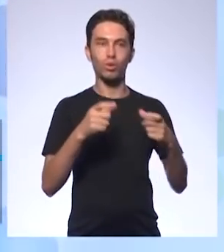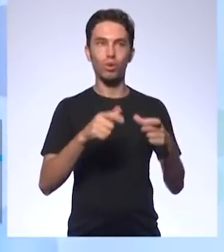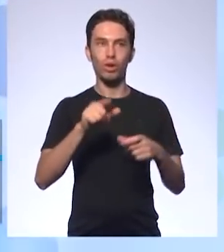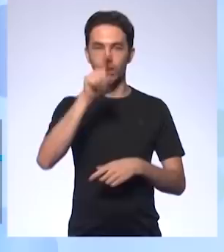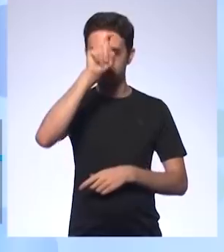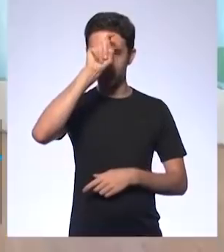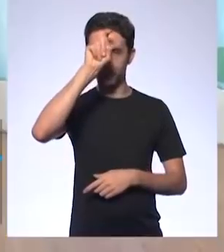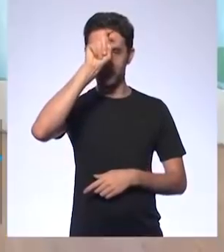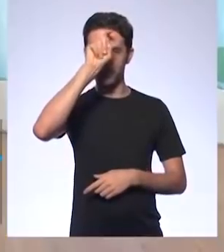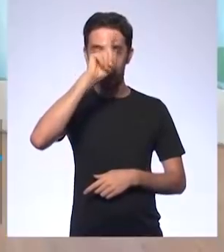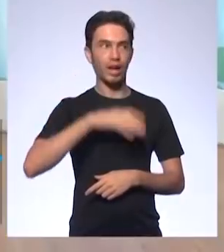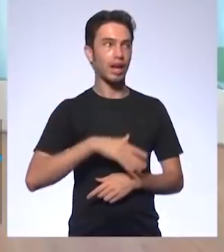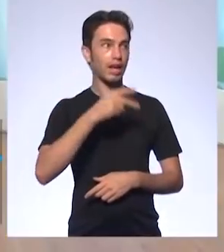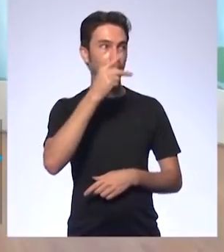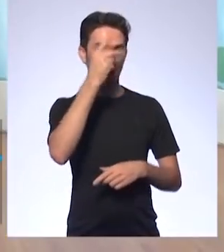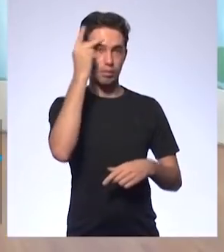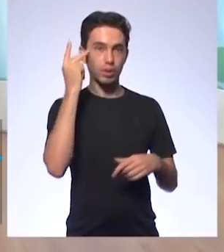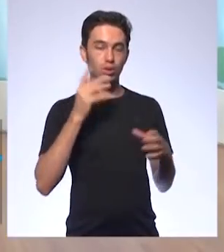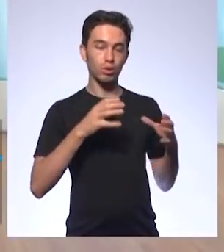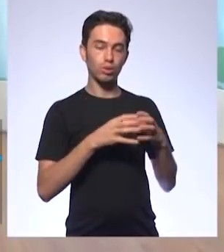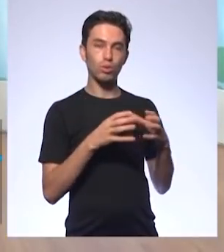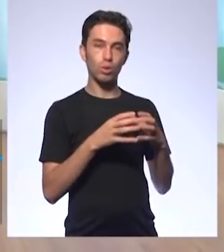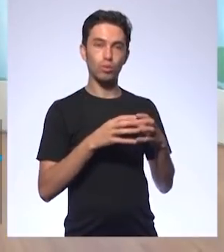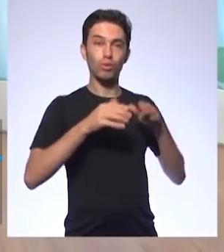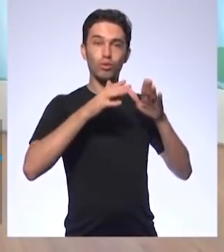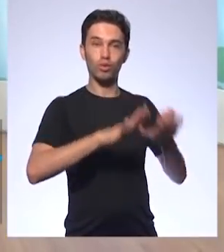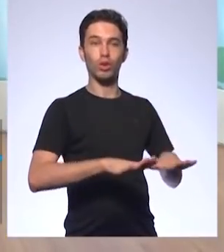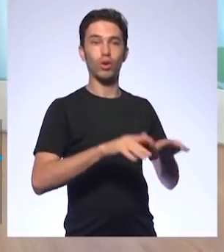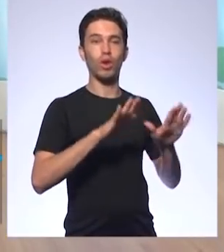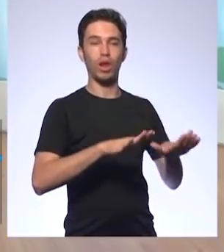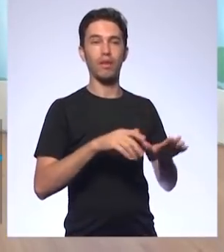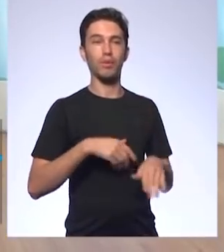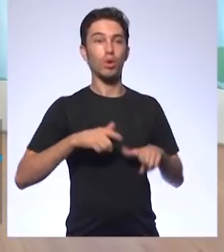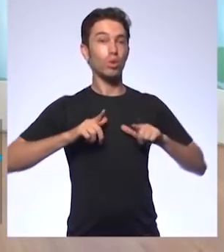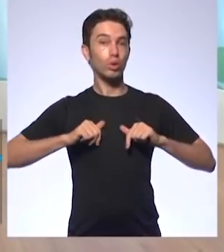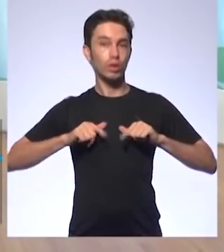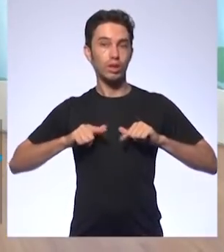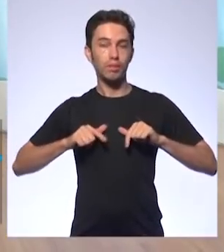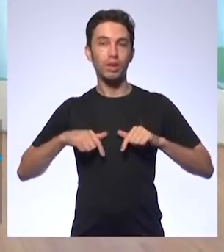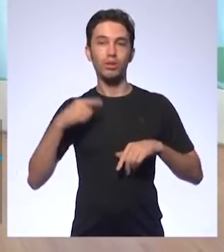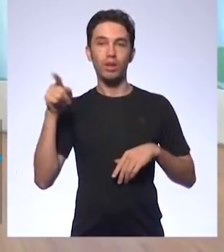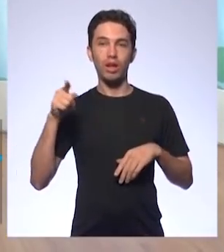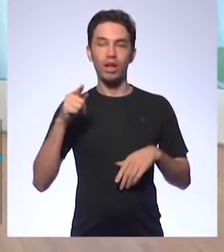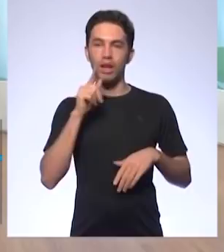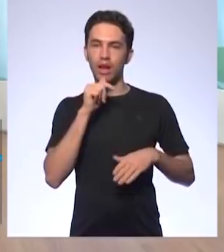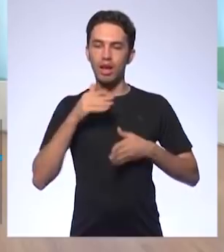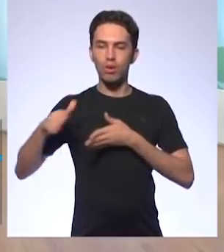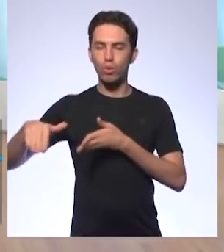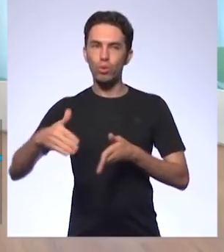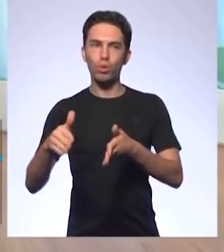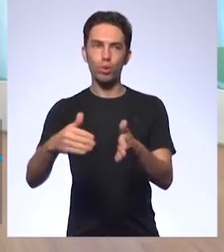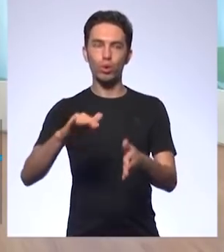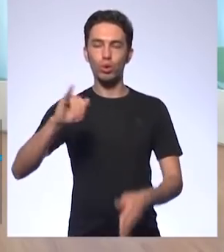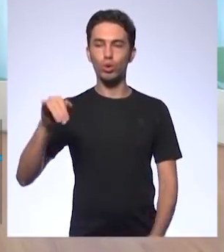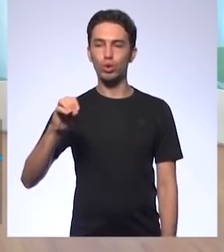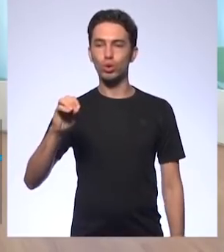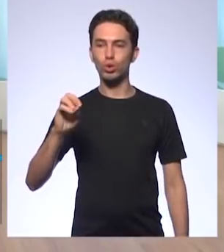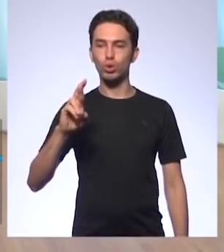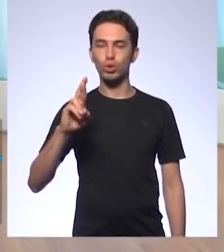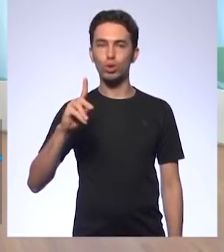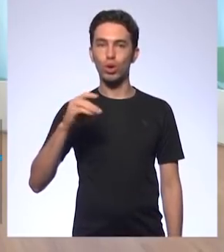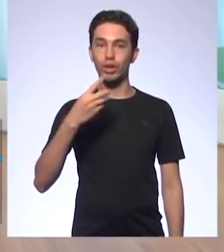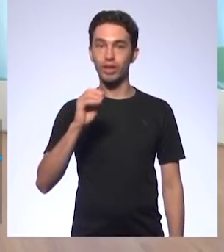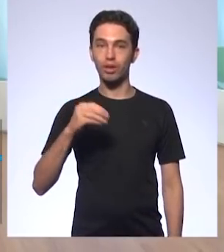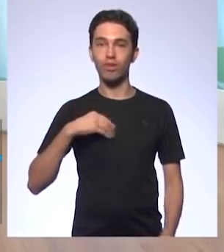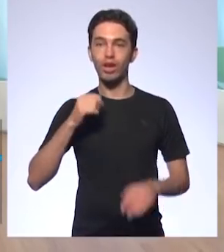esse povo ficou lá. Os hebreus, eles lá no Rio Jordão, eles estavam tendo problemas com as